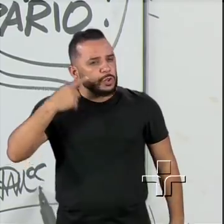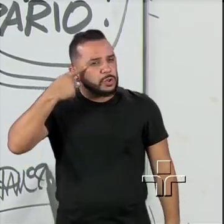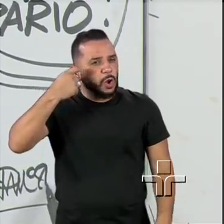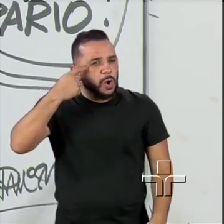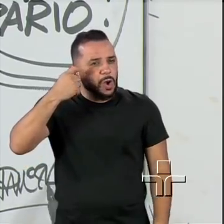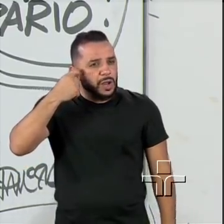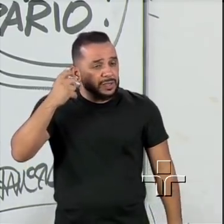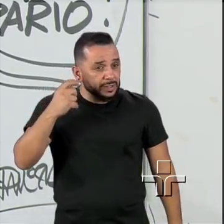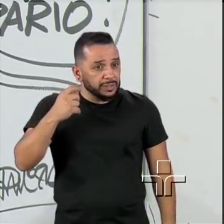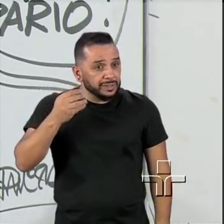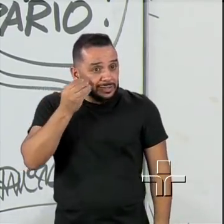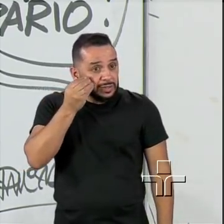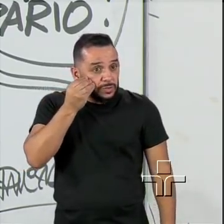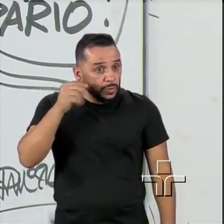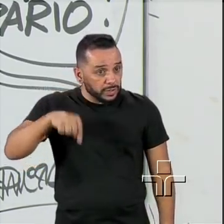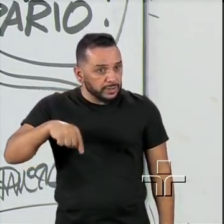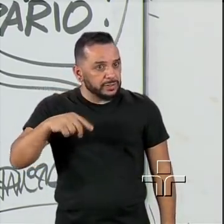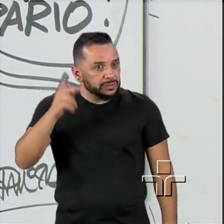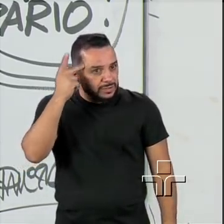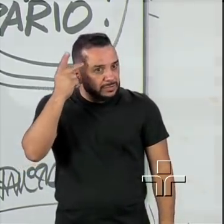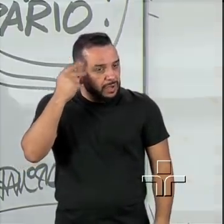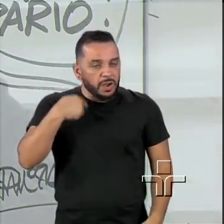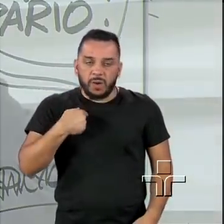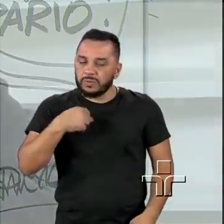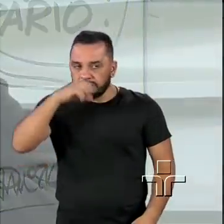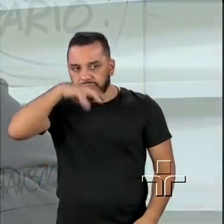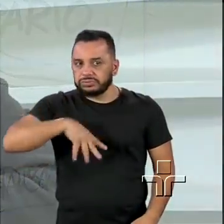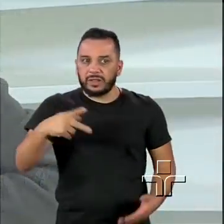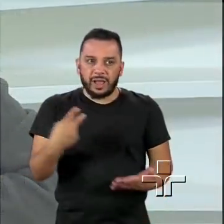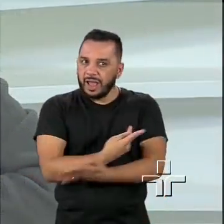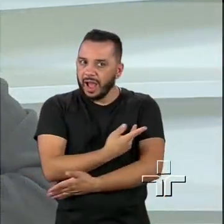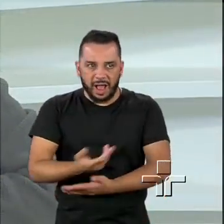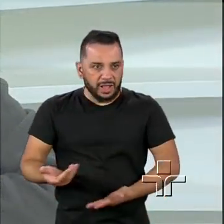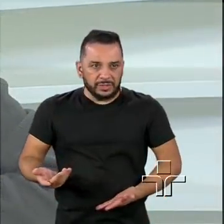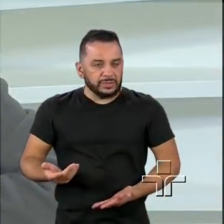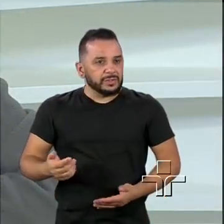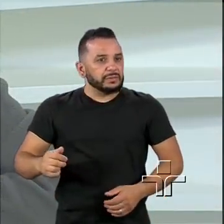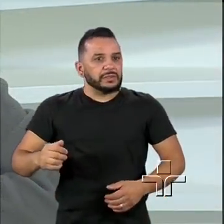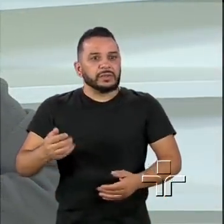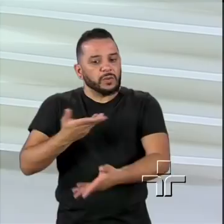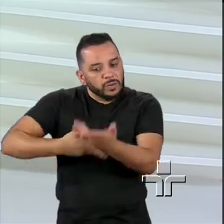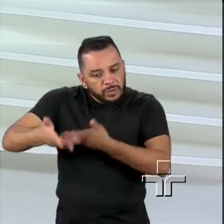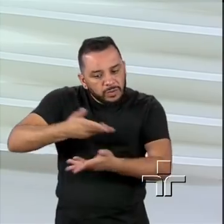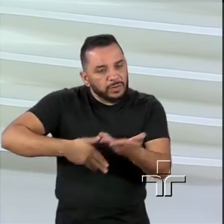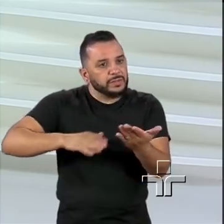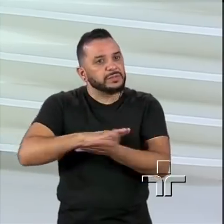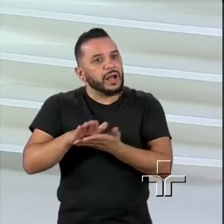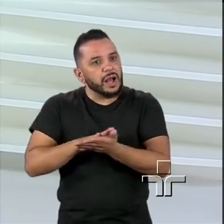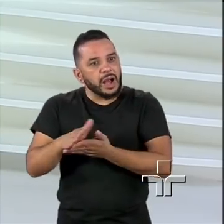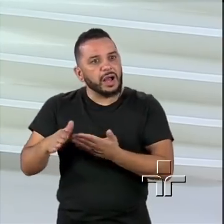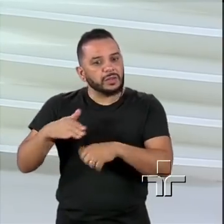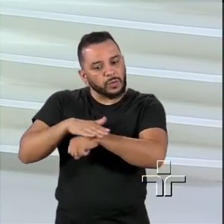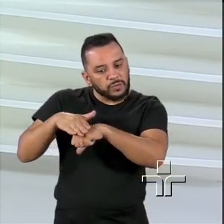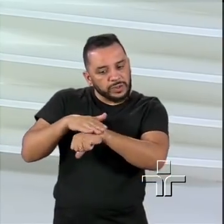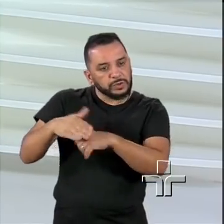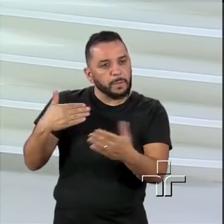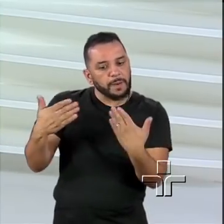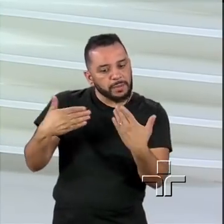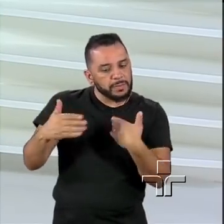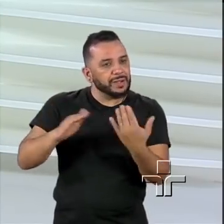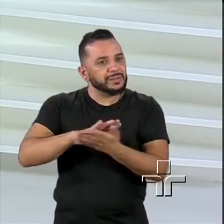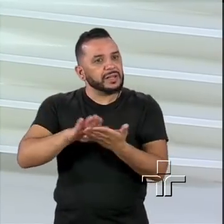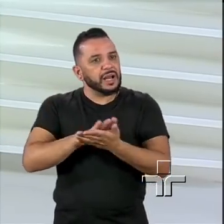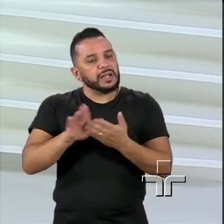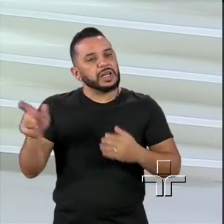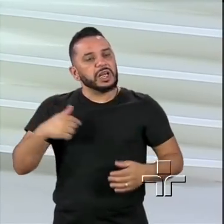de São Paulo é um absurdo, porque sem transparência, sem negociação e com